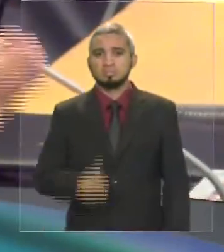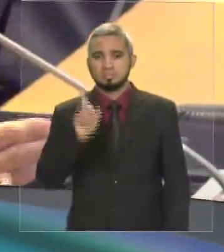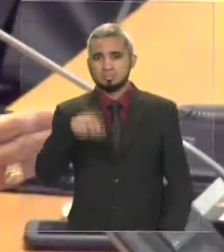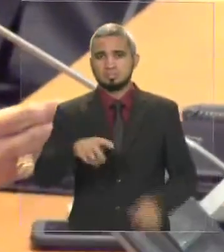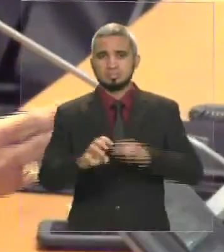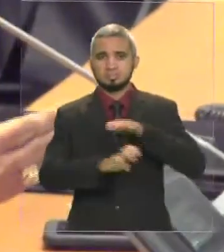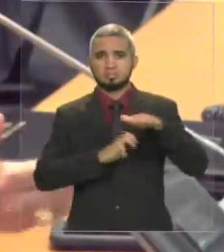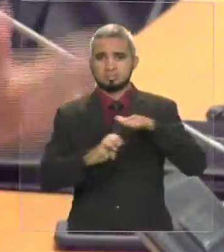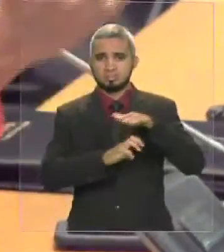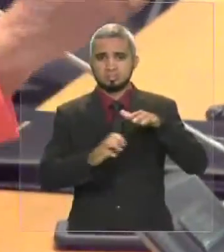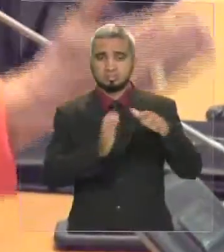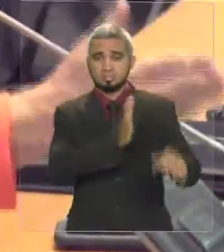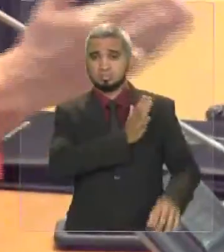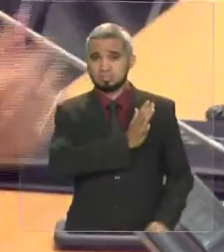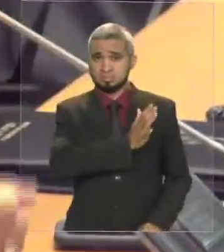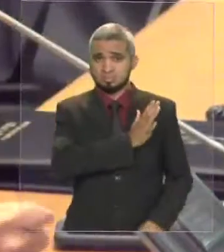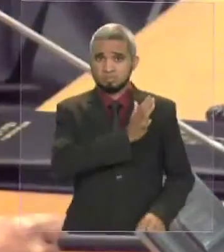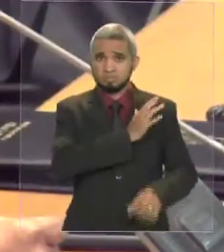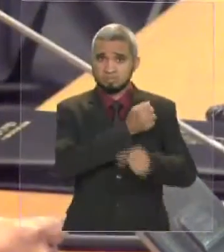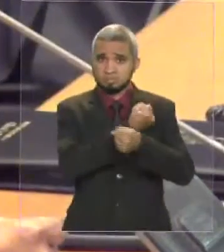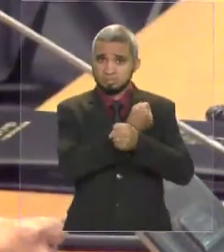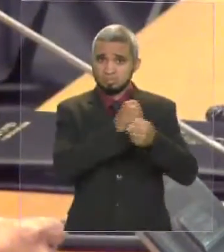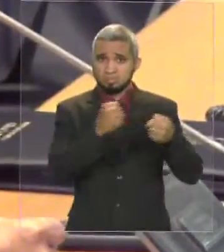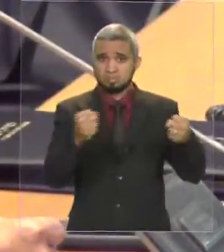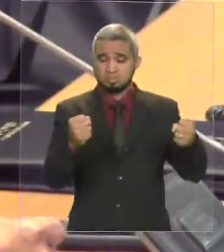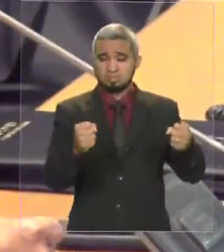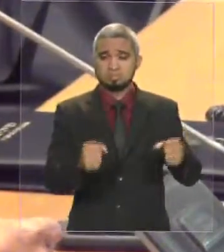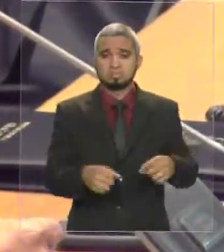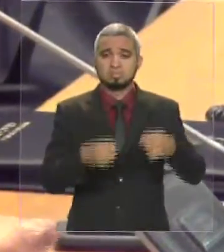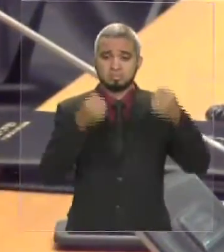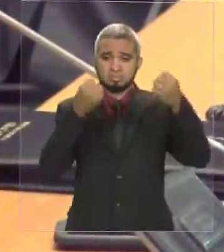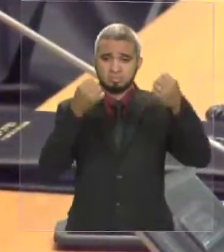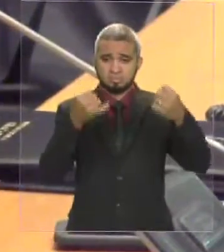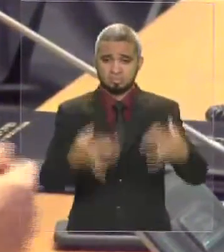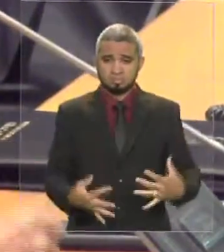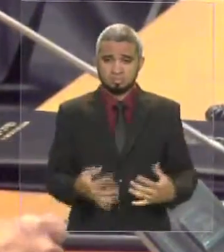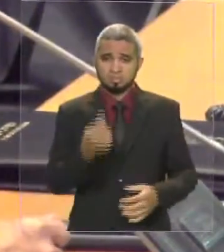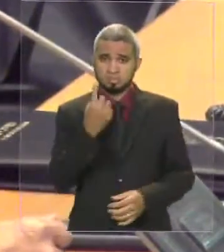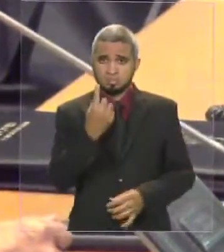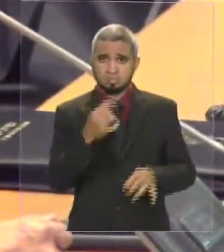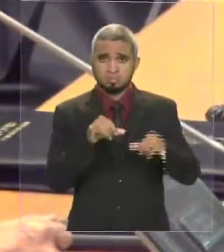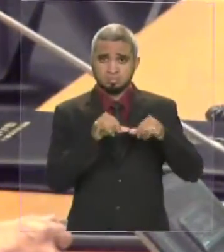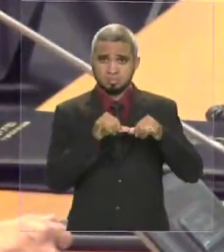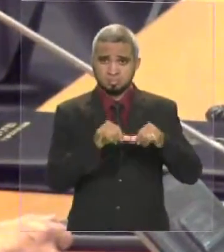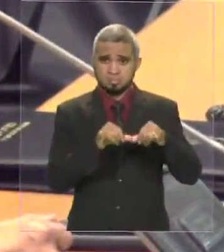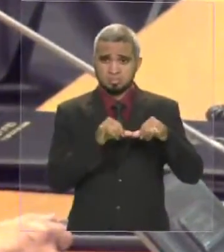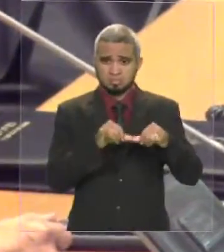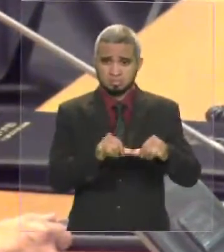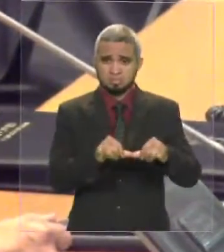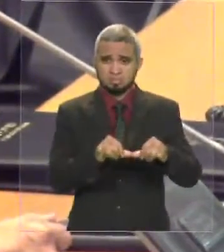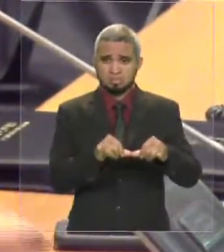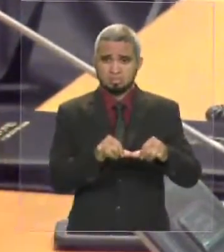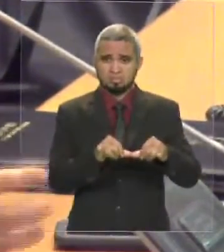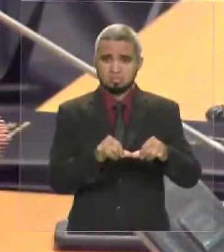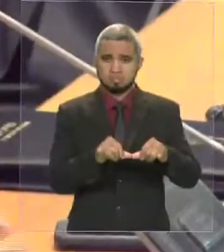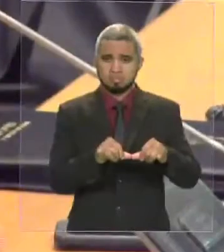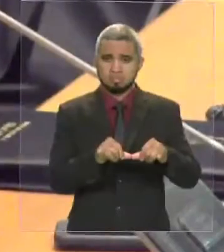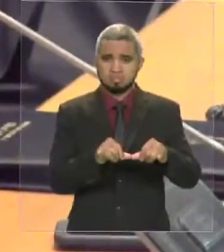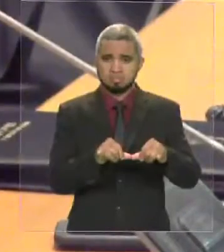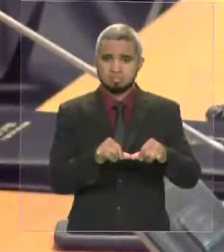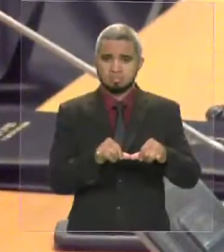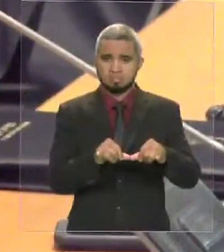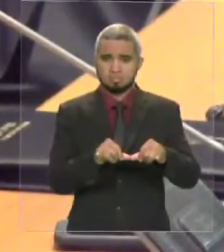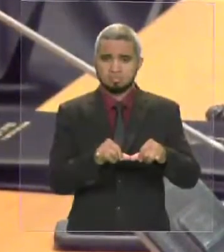empresas, e nesse particular falo de um supermercado, que, apesar